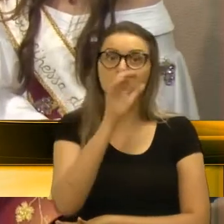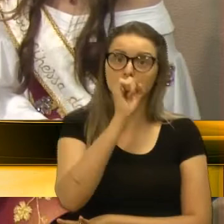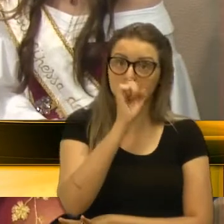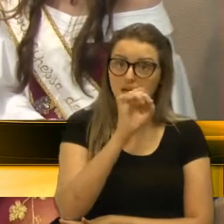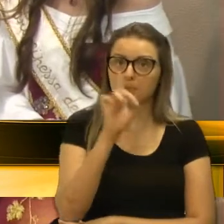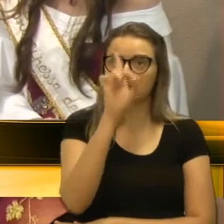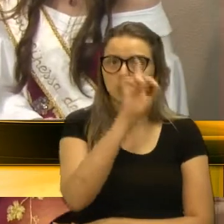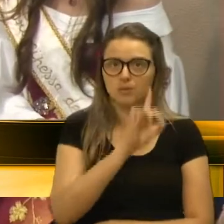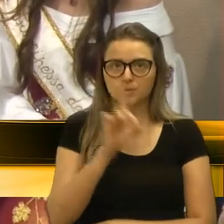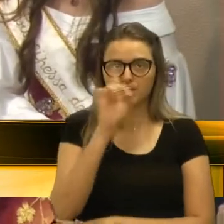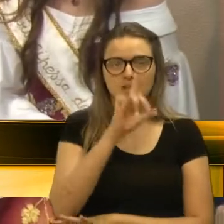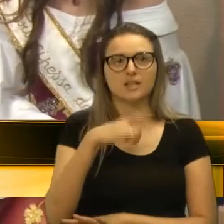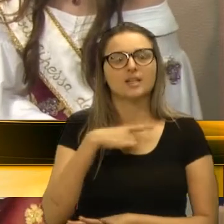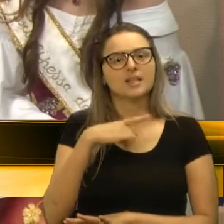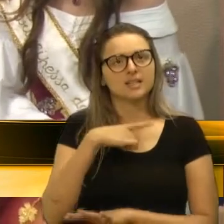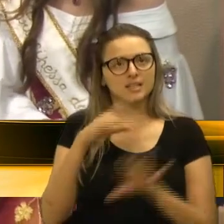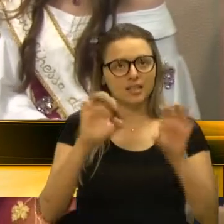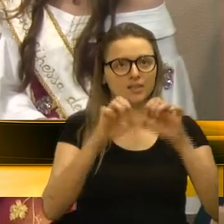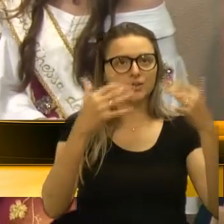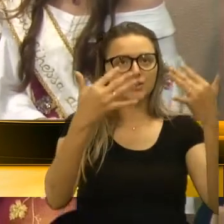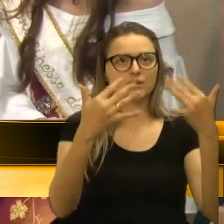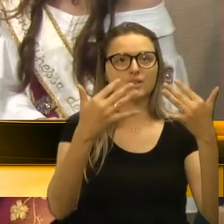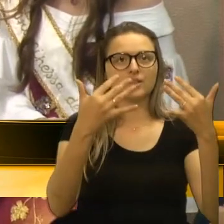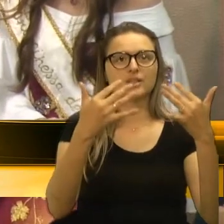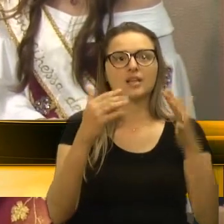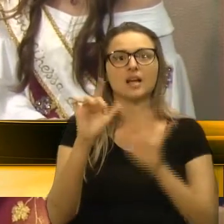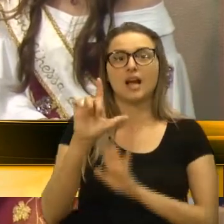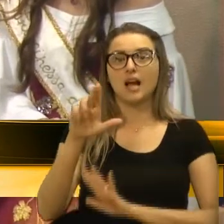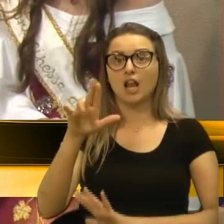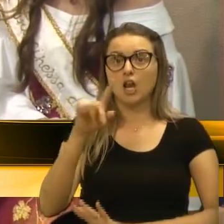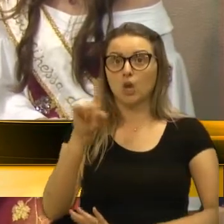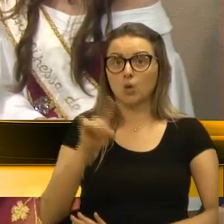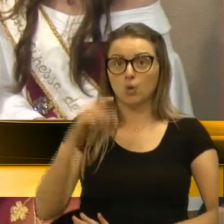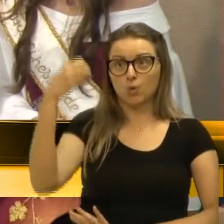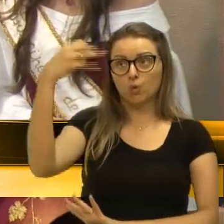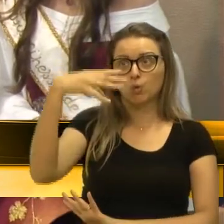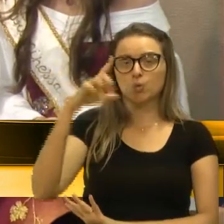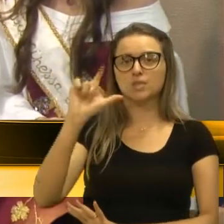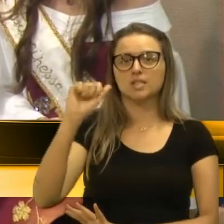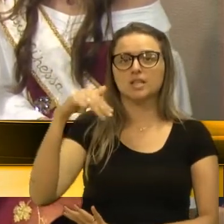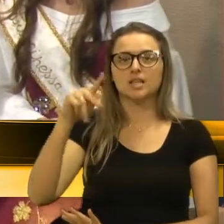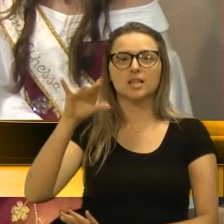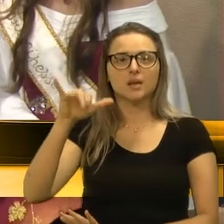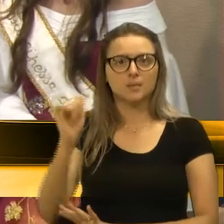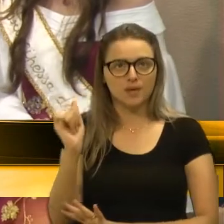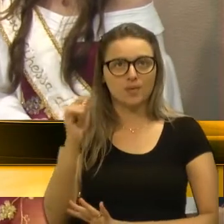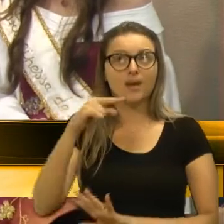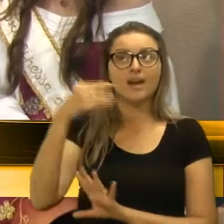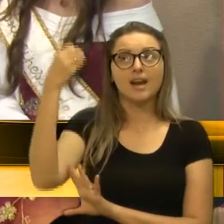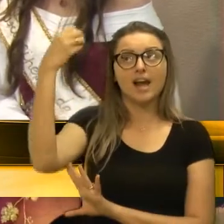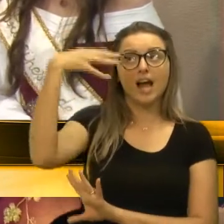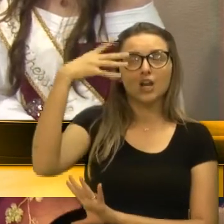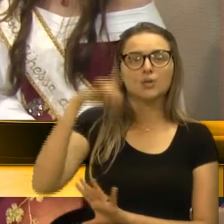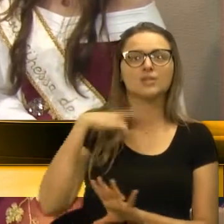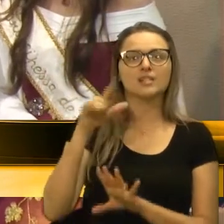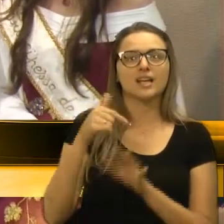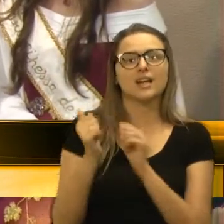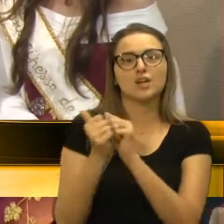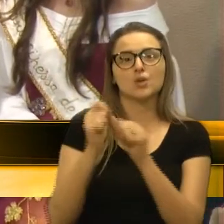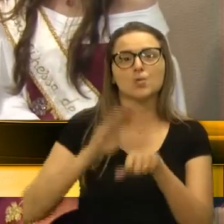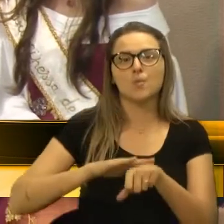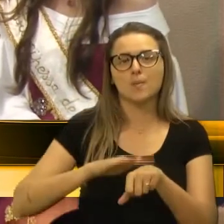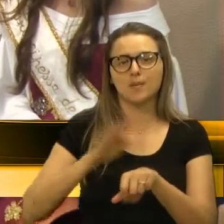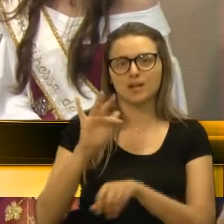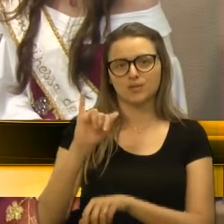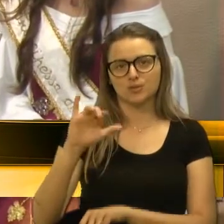Nesta edição, temos como tema a luz de lampiões, objeto que iluminava os imigrantes rumo aos filós.